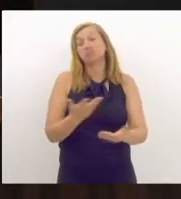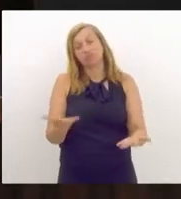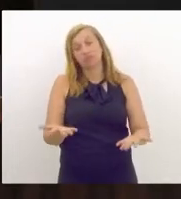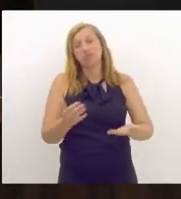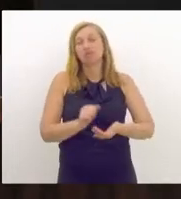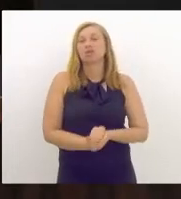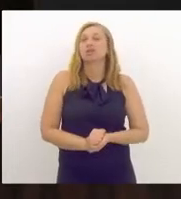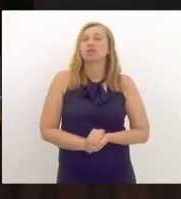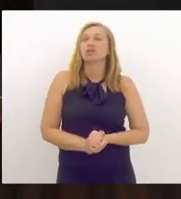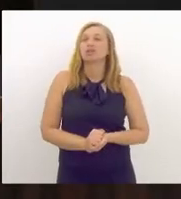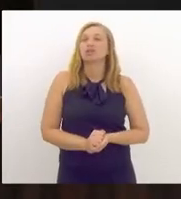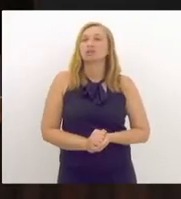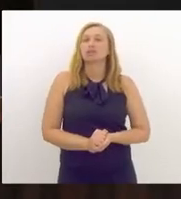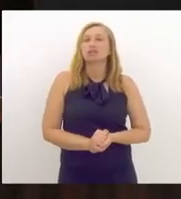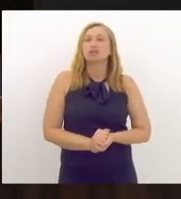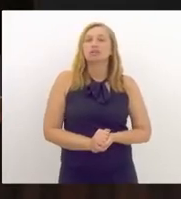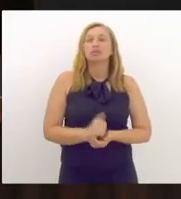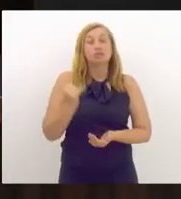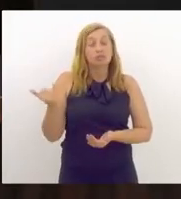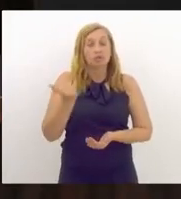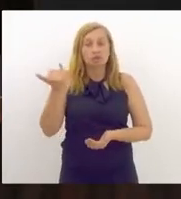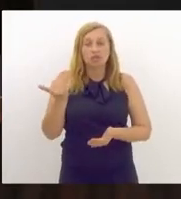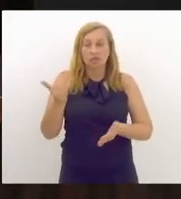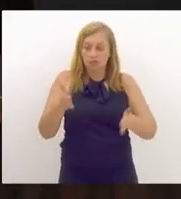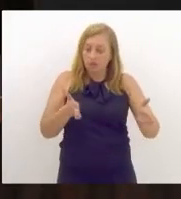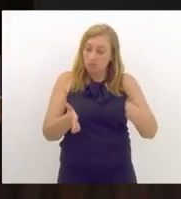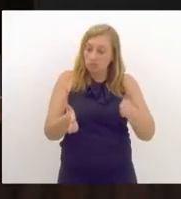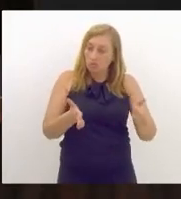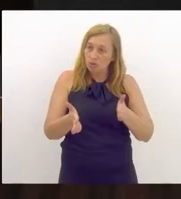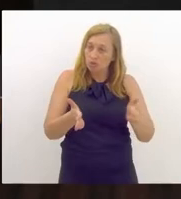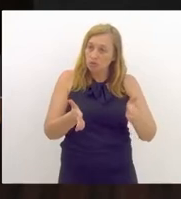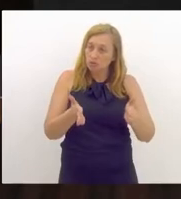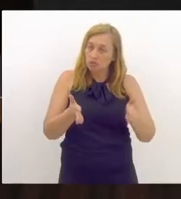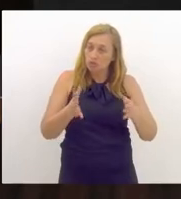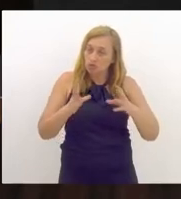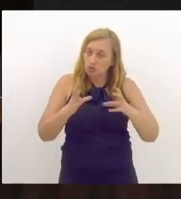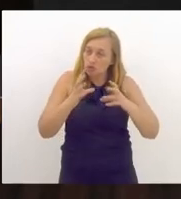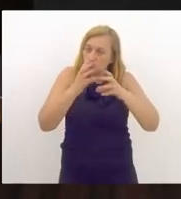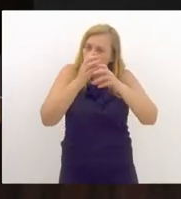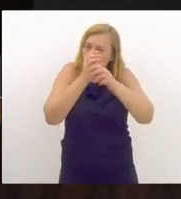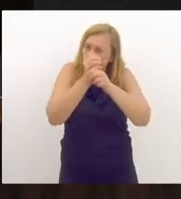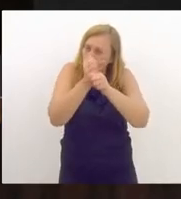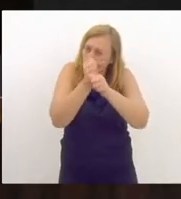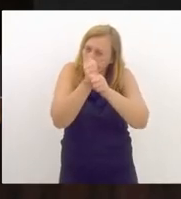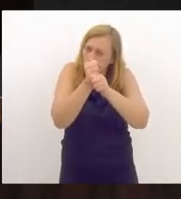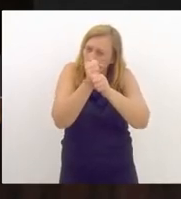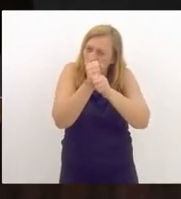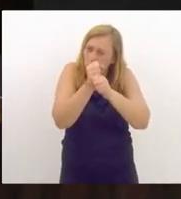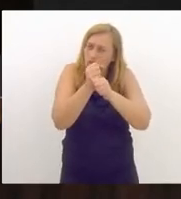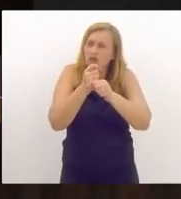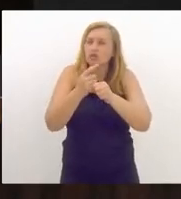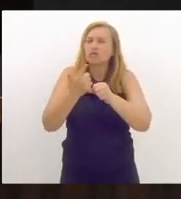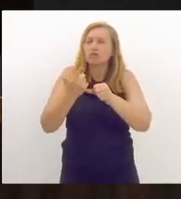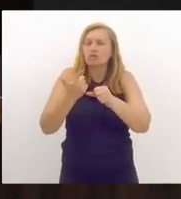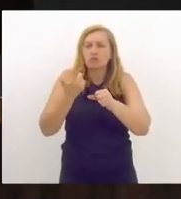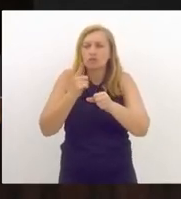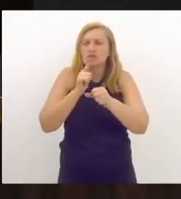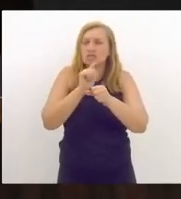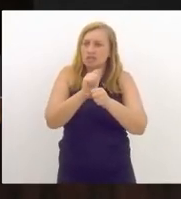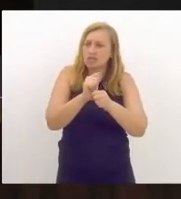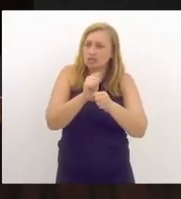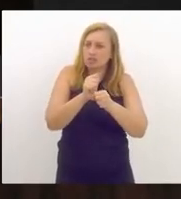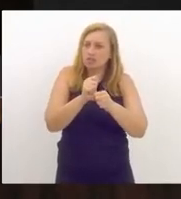que a gente passou por um período de obscurantismo estamos atravessando esse período e